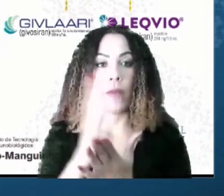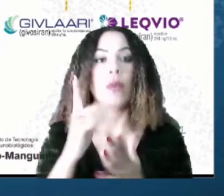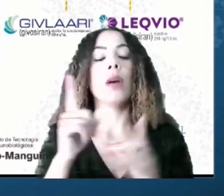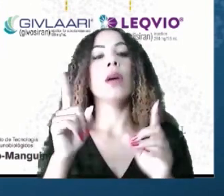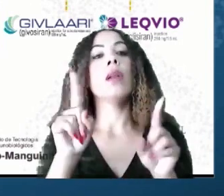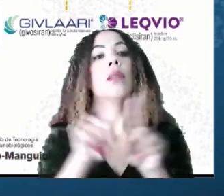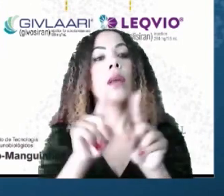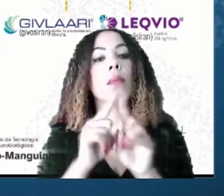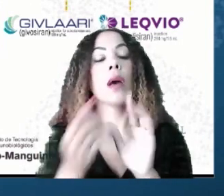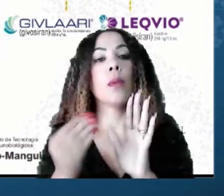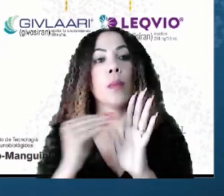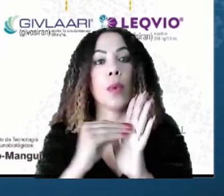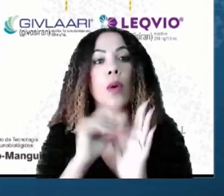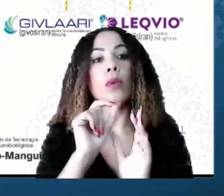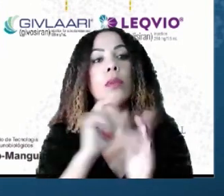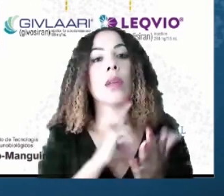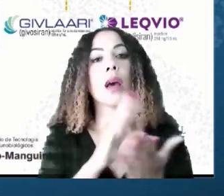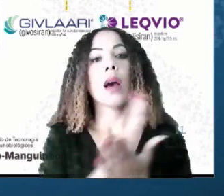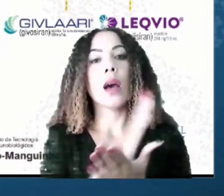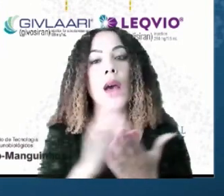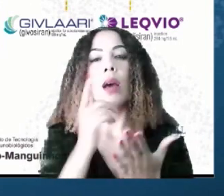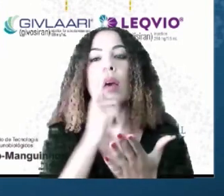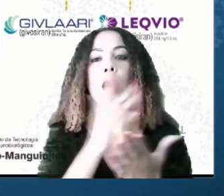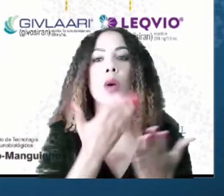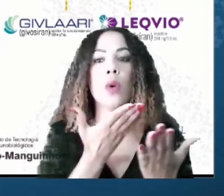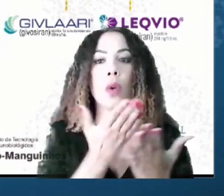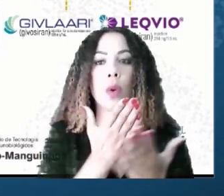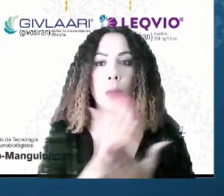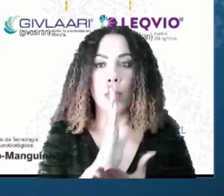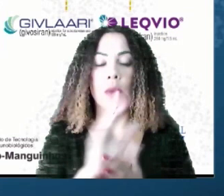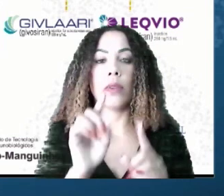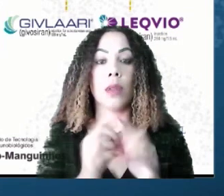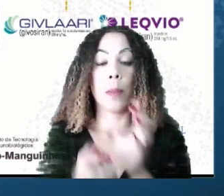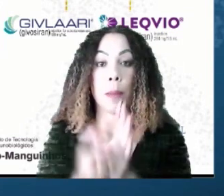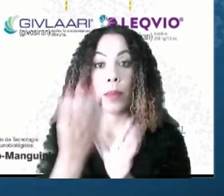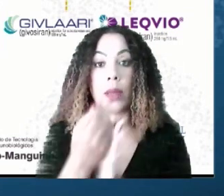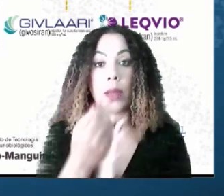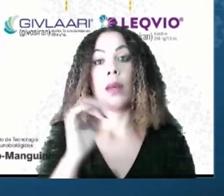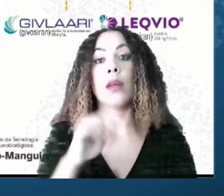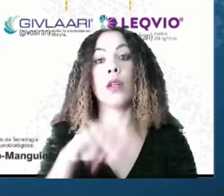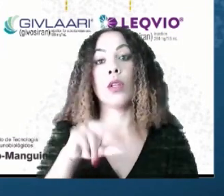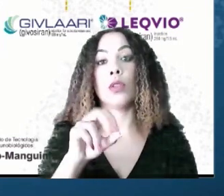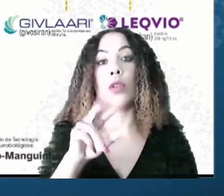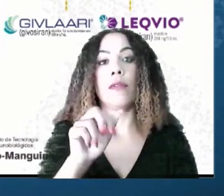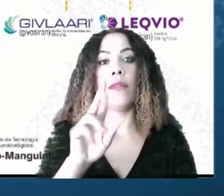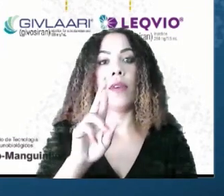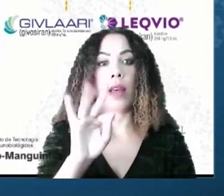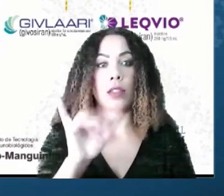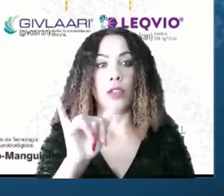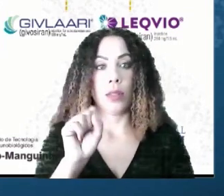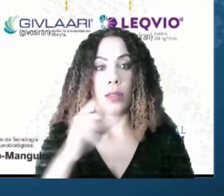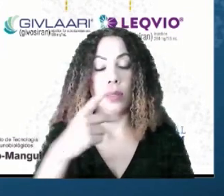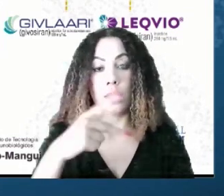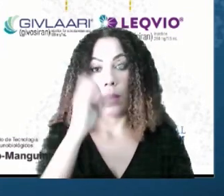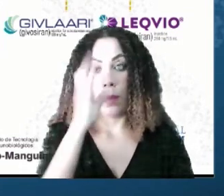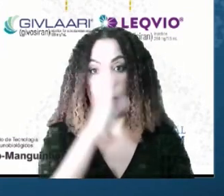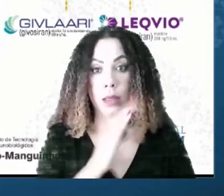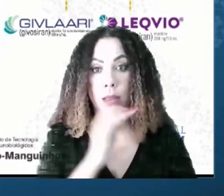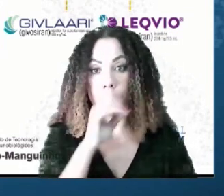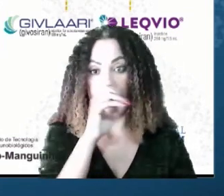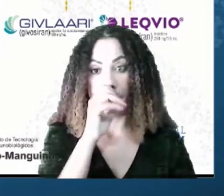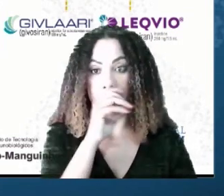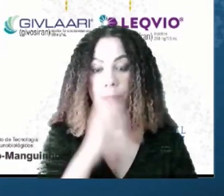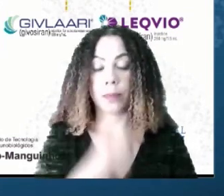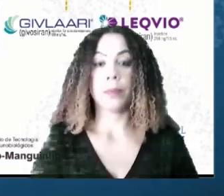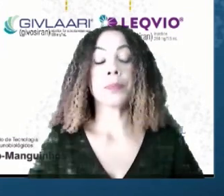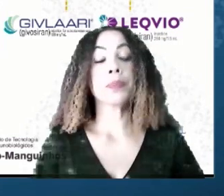incluindo algumas que foram aprovadas e produzidas pela Novartis em Brasil.